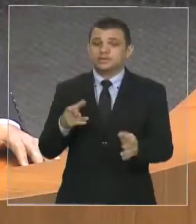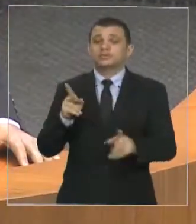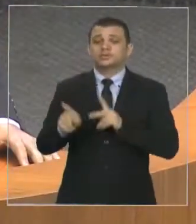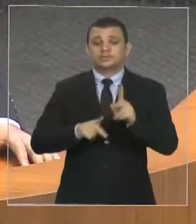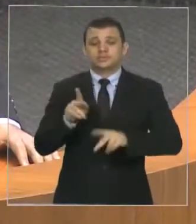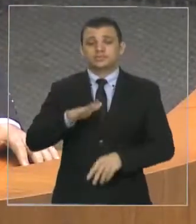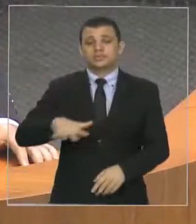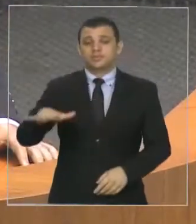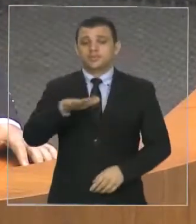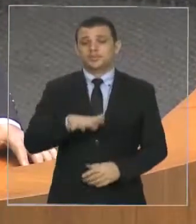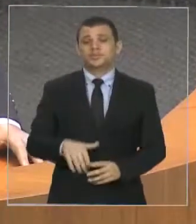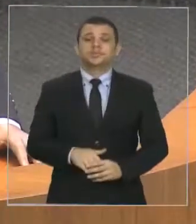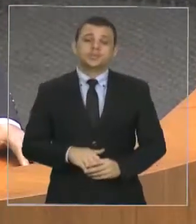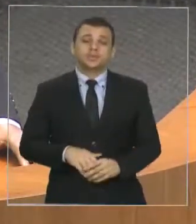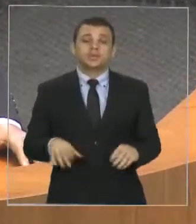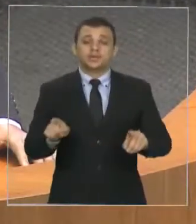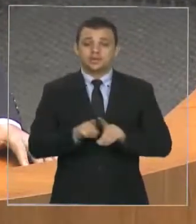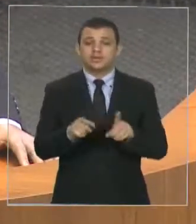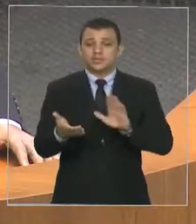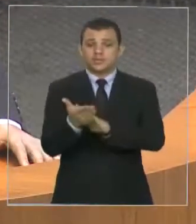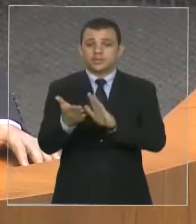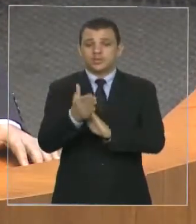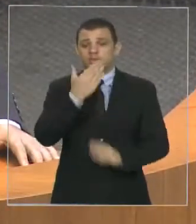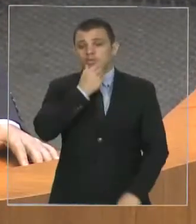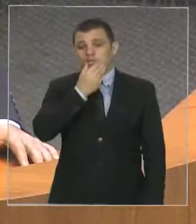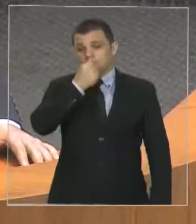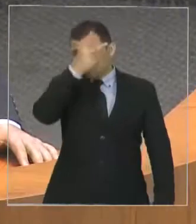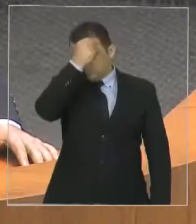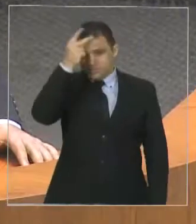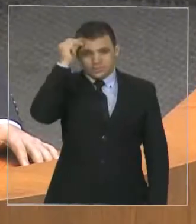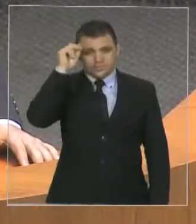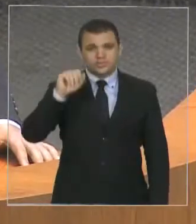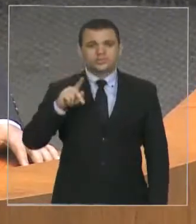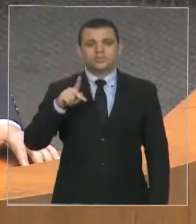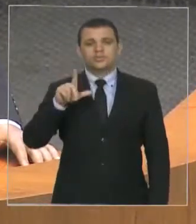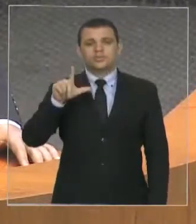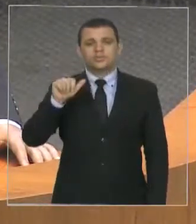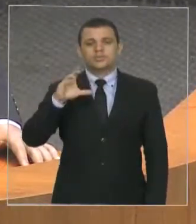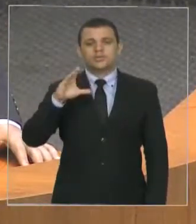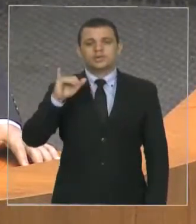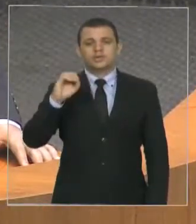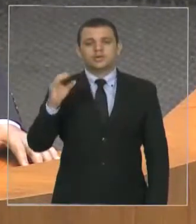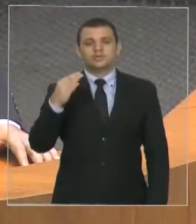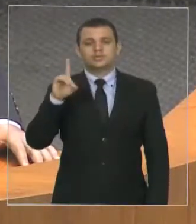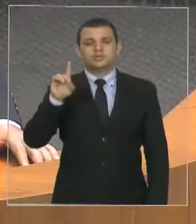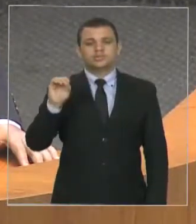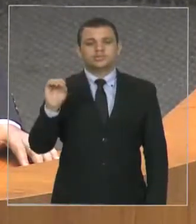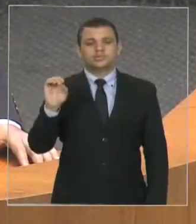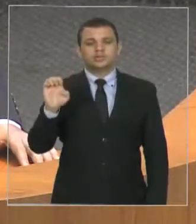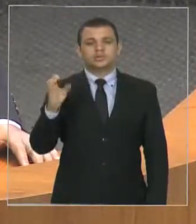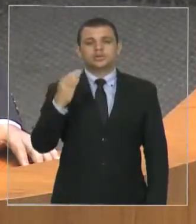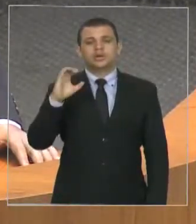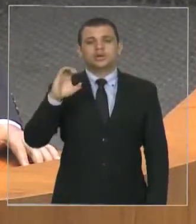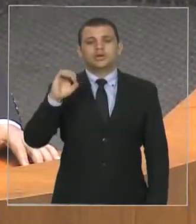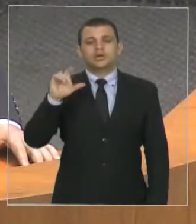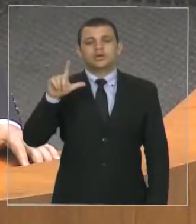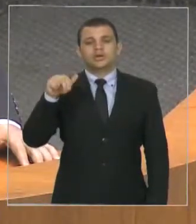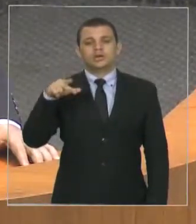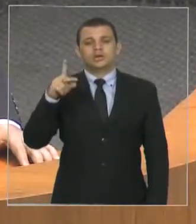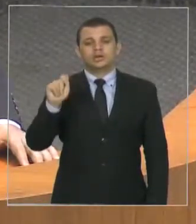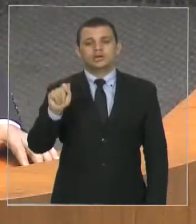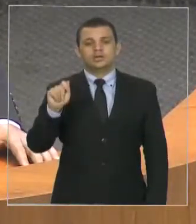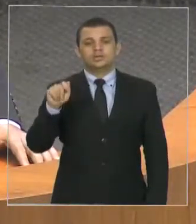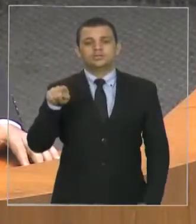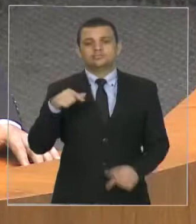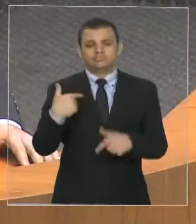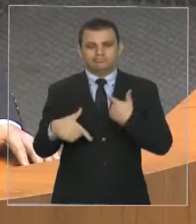cidade. Parabenizo também o prefeito Plácido de Holanda pelo grande trabalho que vem realizando à frente da administração do